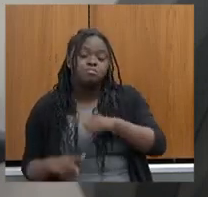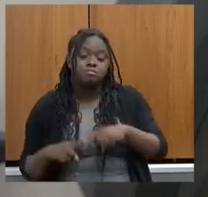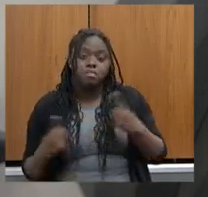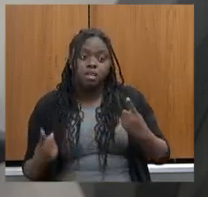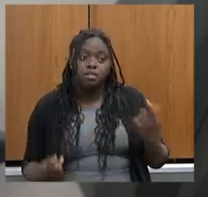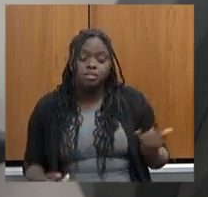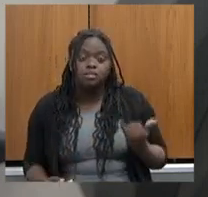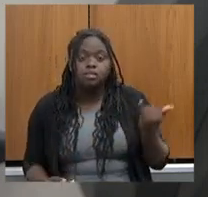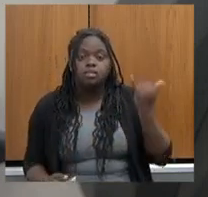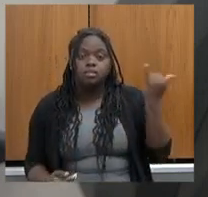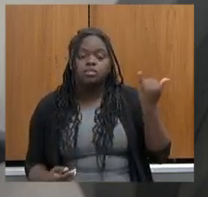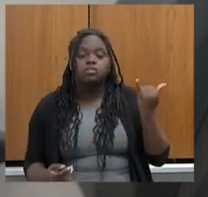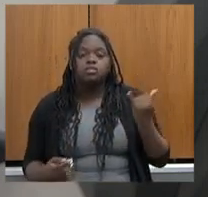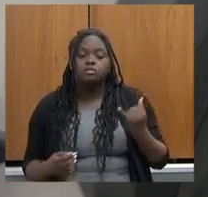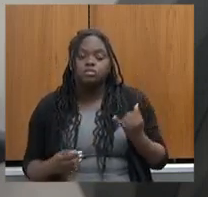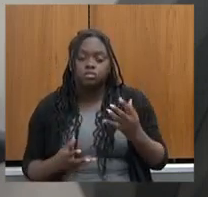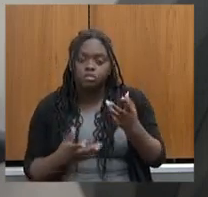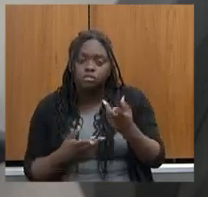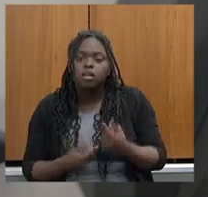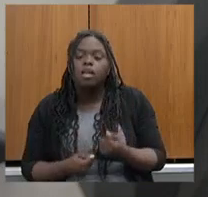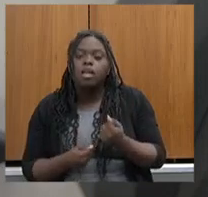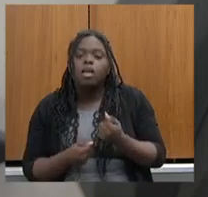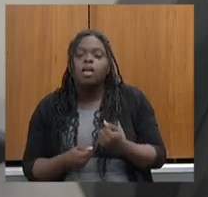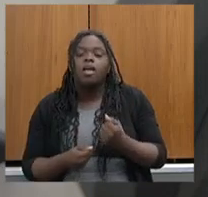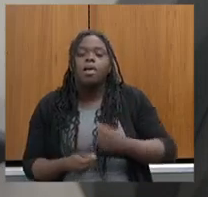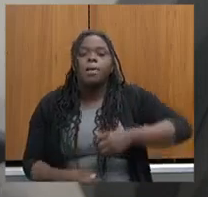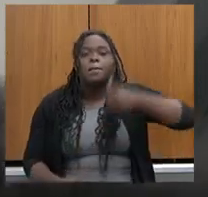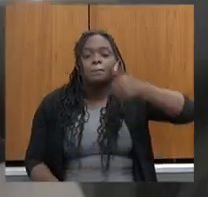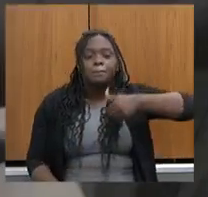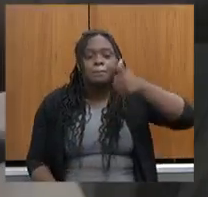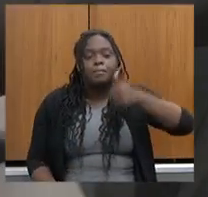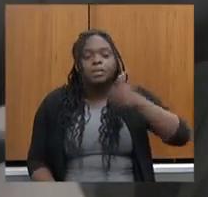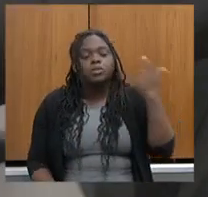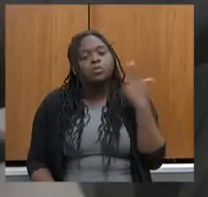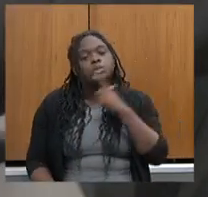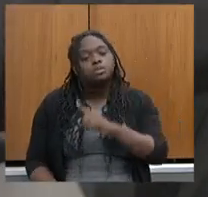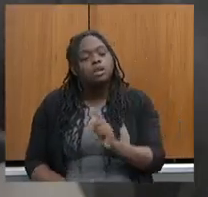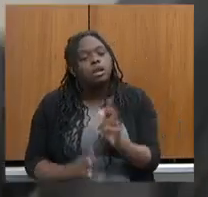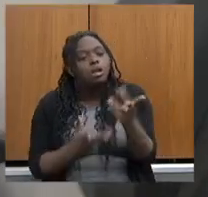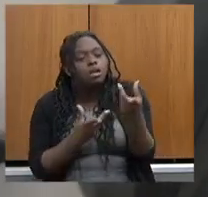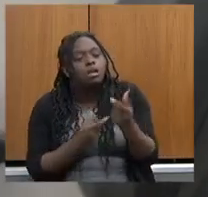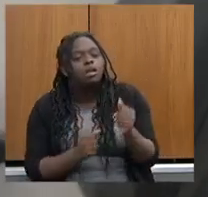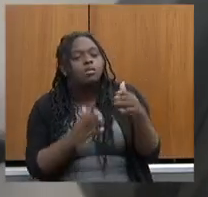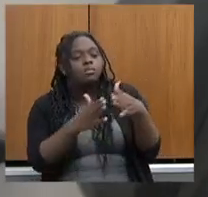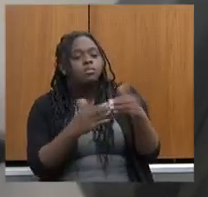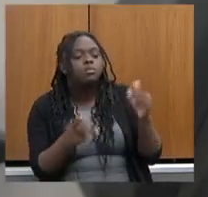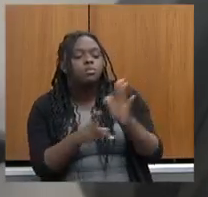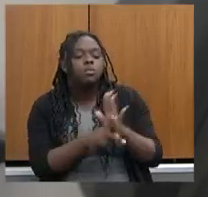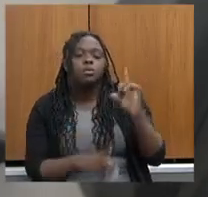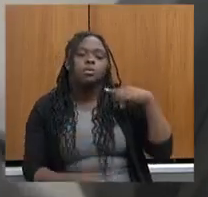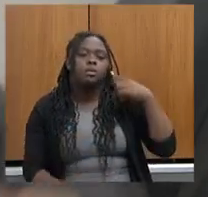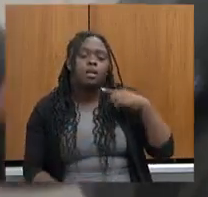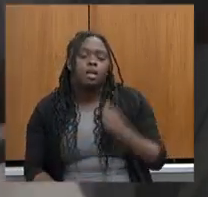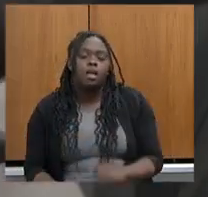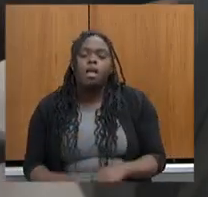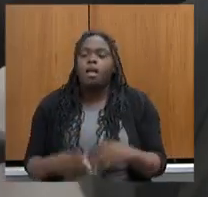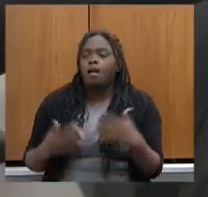necessidade do efetivo é que primeiro consegue fazer atender pedidos para os deputados